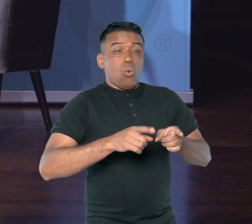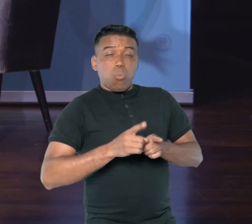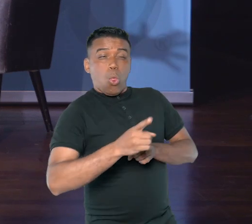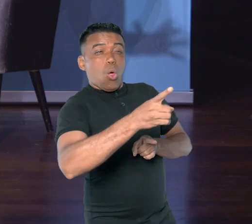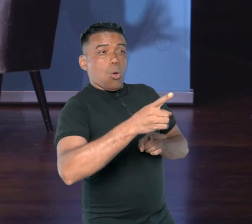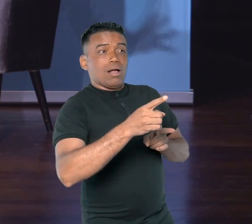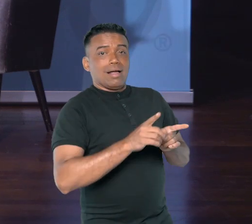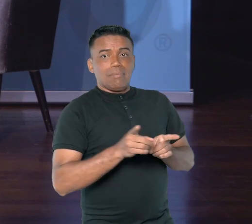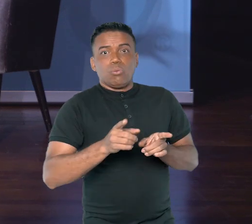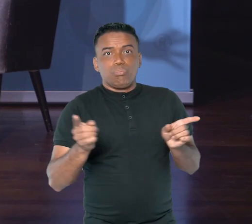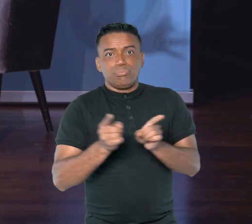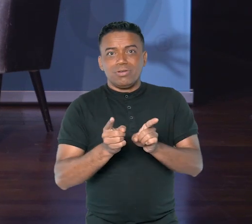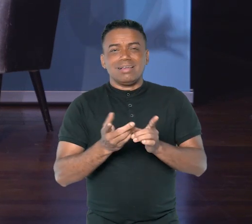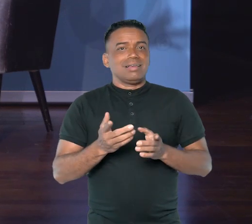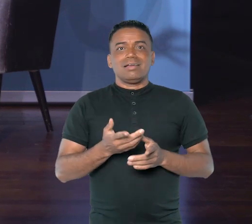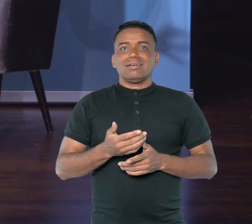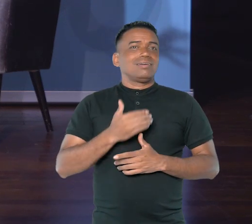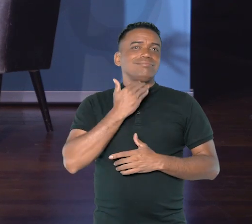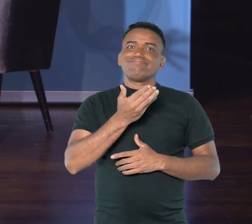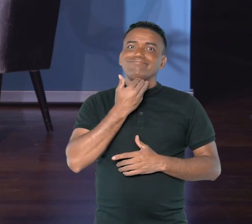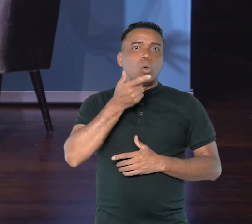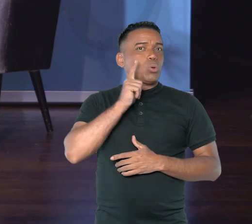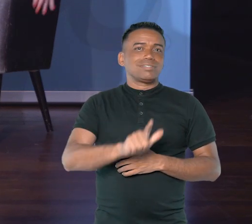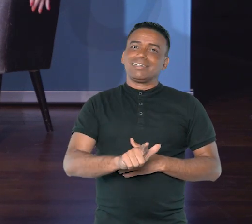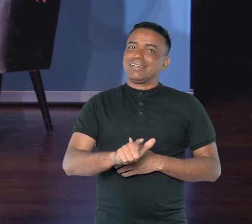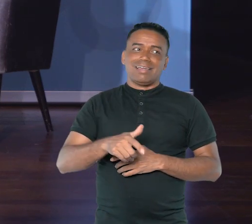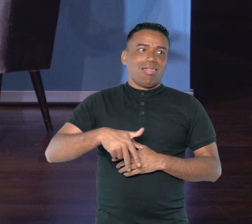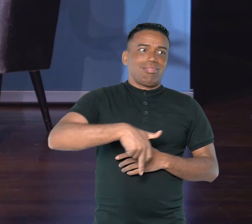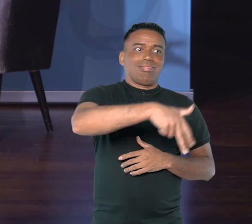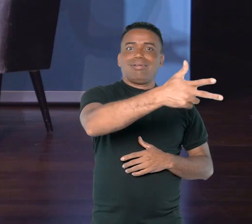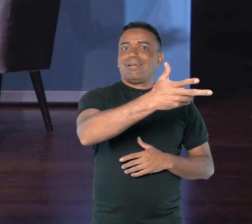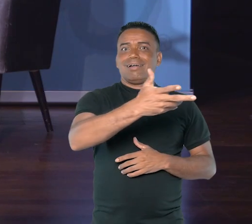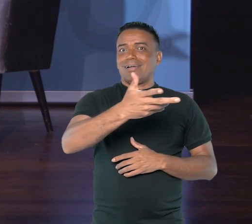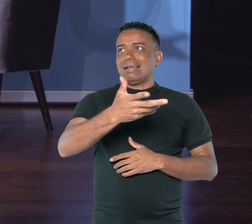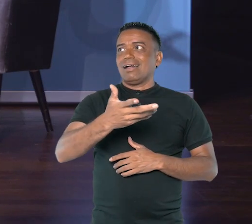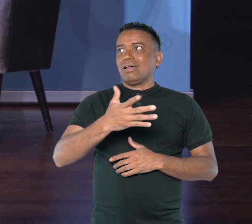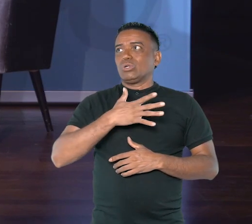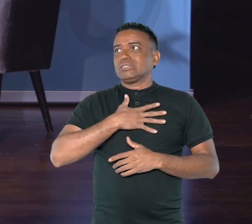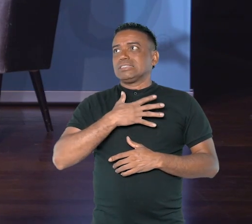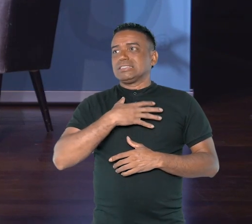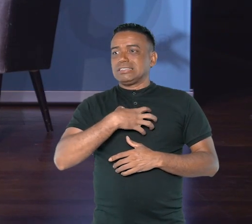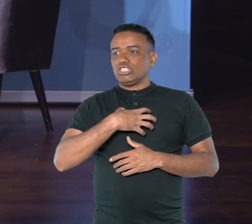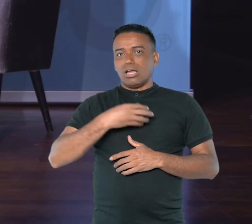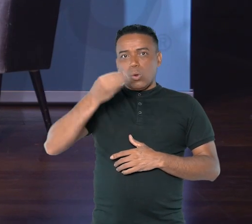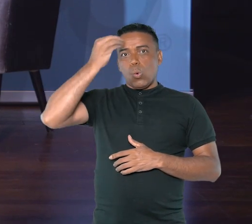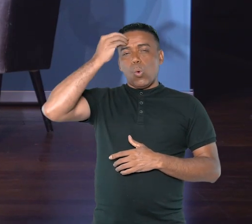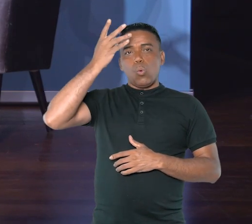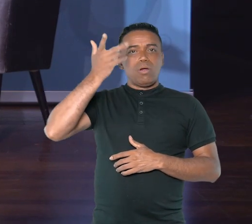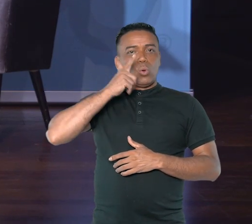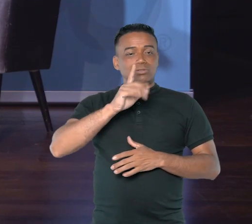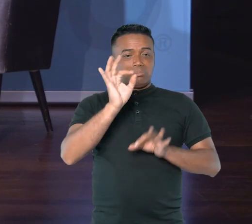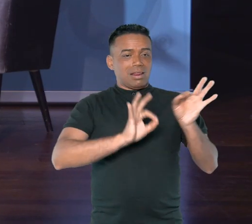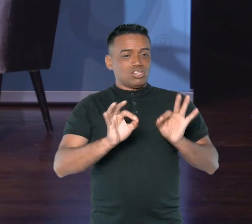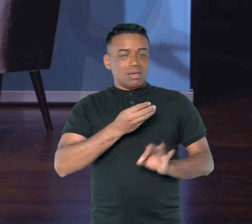menor. E nunca consegui, por diferentes razões, fazer o bendito Caminho de Santiago. Carregava até uma certa culpa, né? Não é possível que eu não consiga planejar isso na